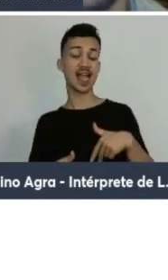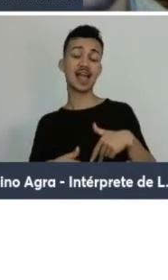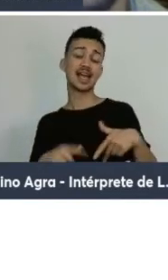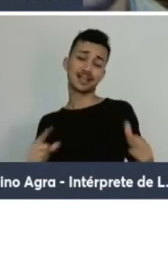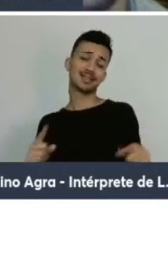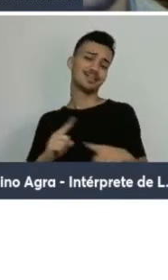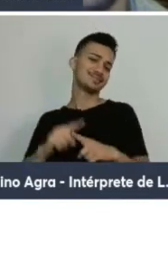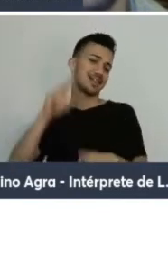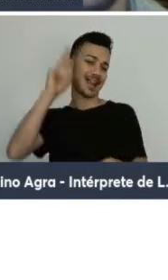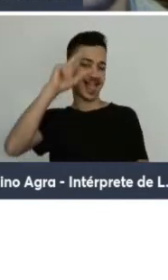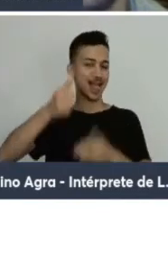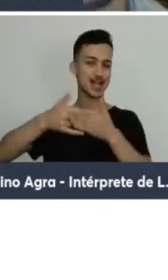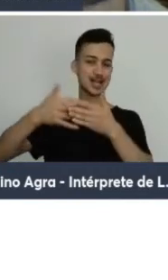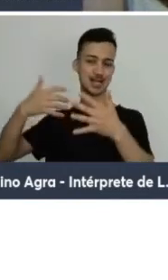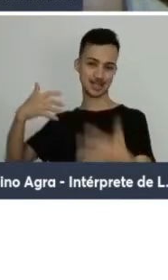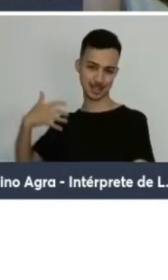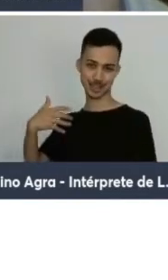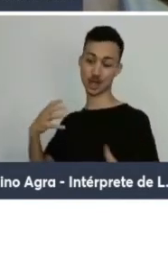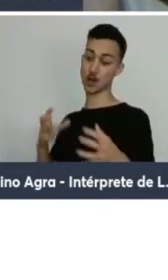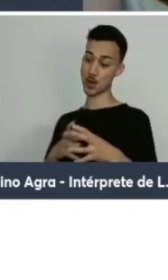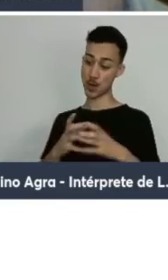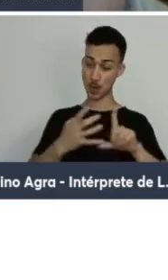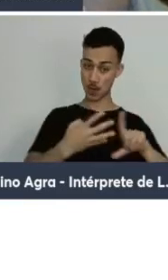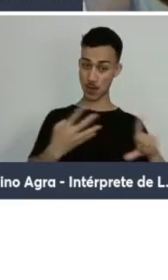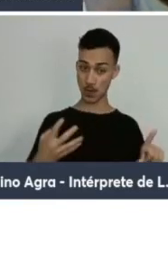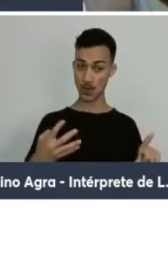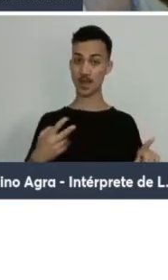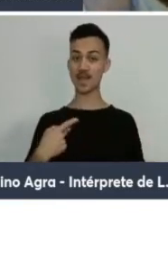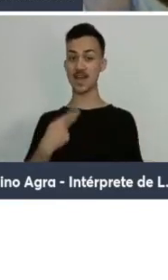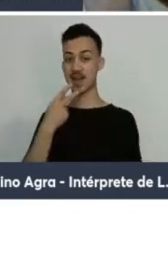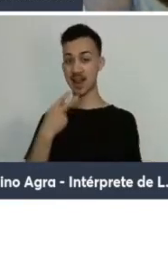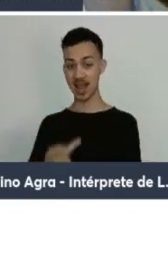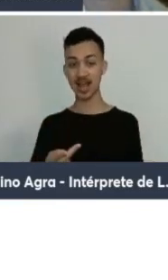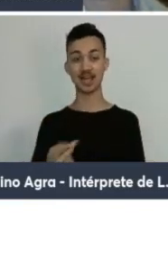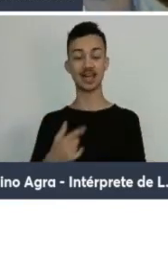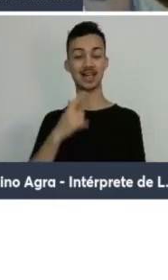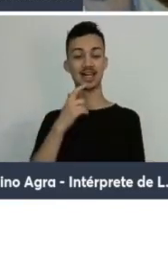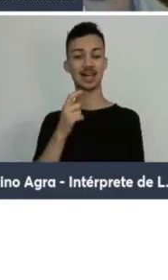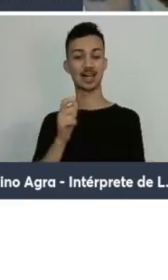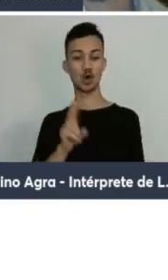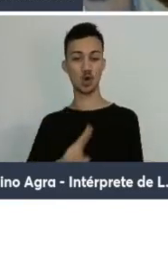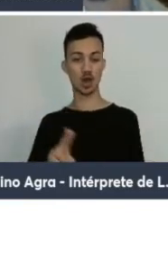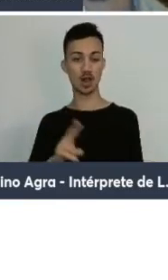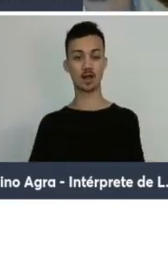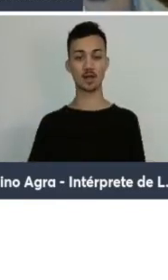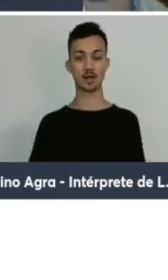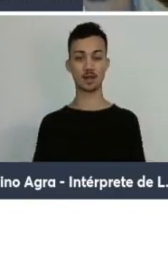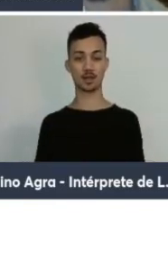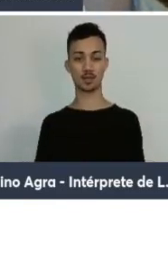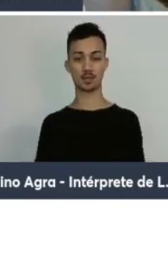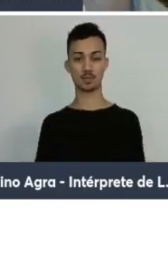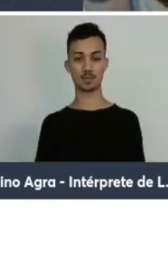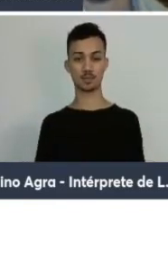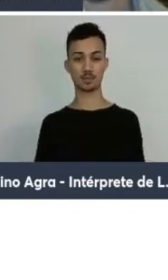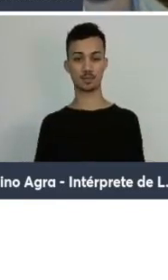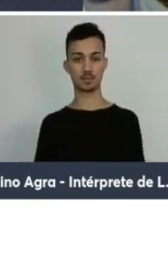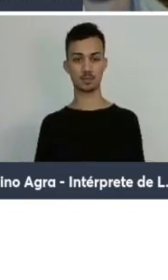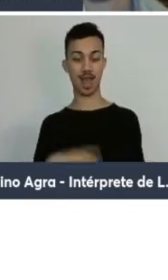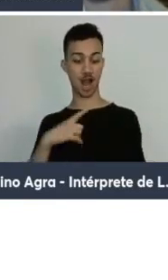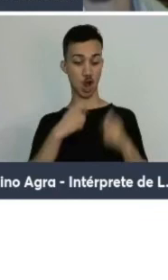do movimento LGBT ainda cobra um pouco os comunistas, né, os revolucionários, porque era a luta maior versus a luta